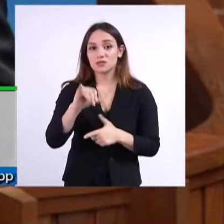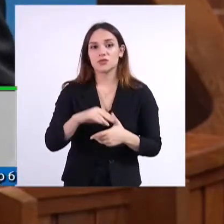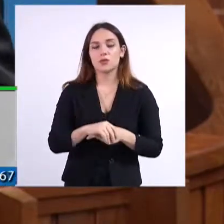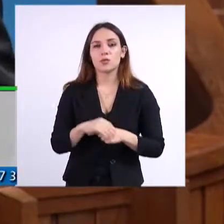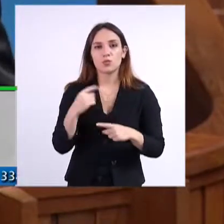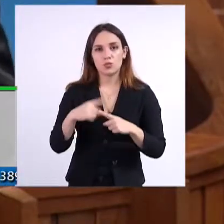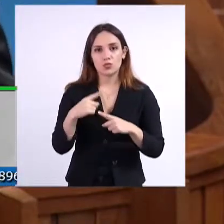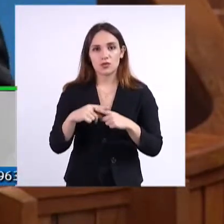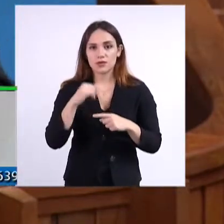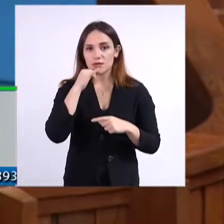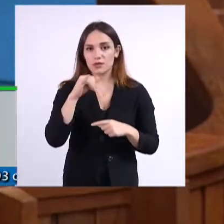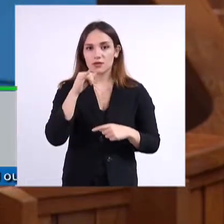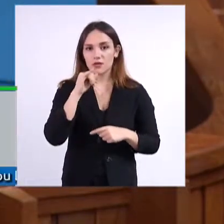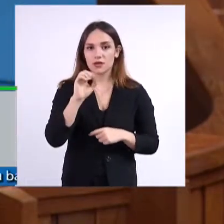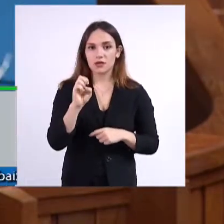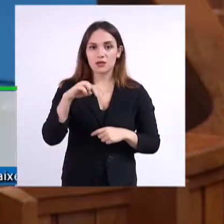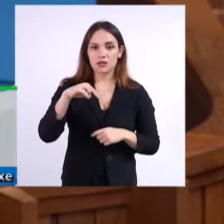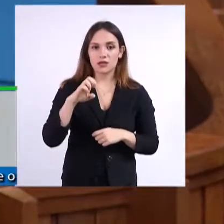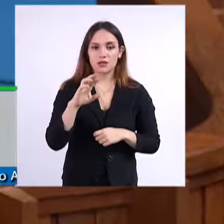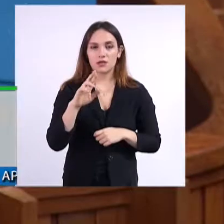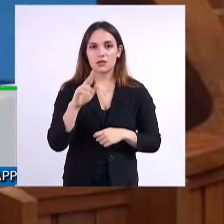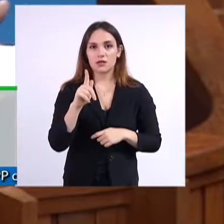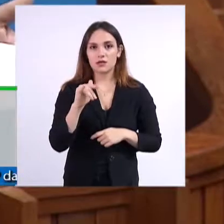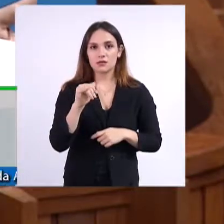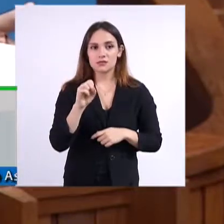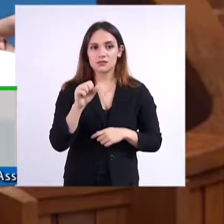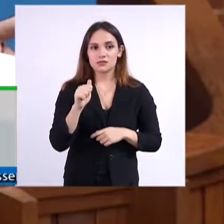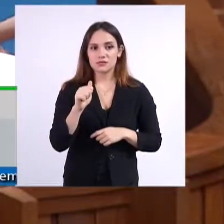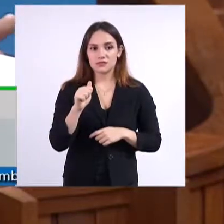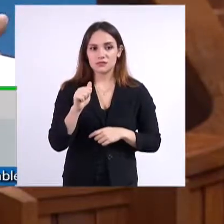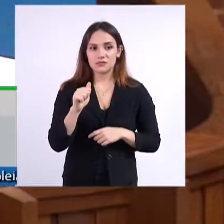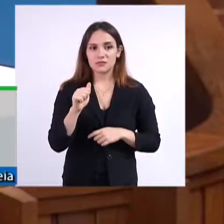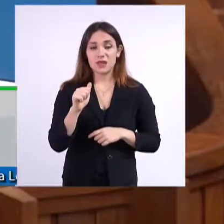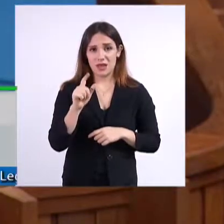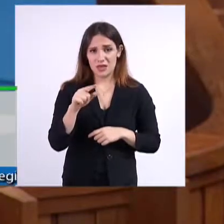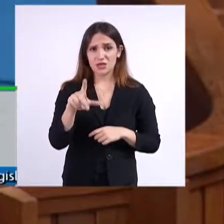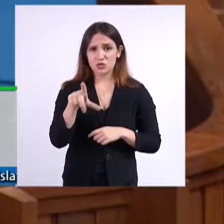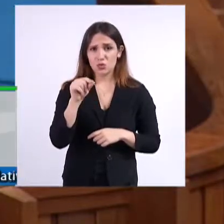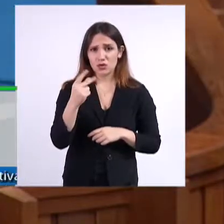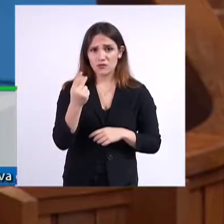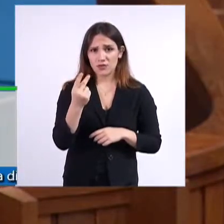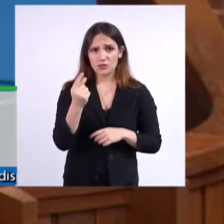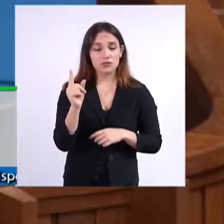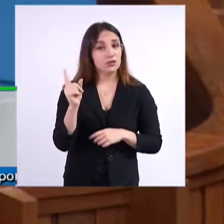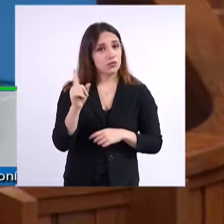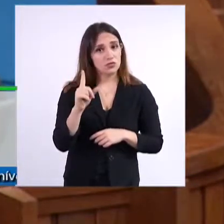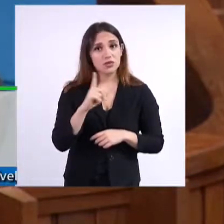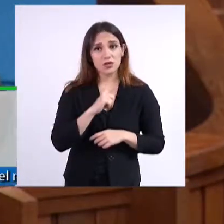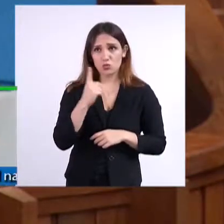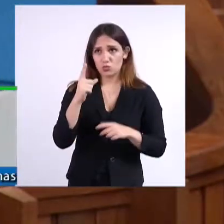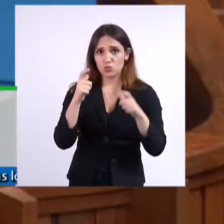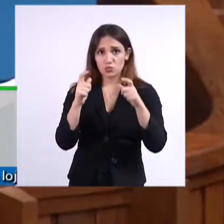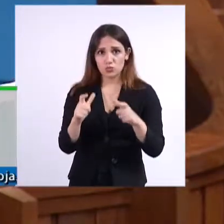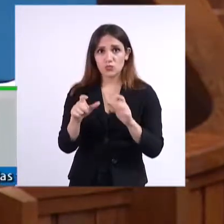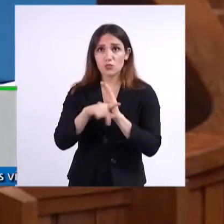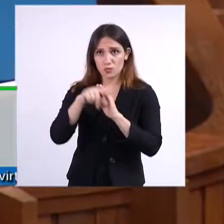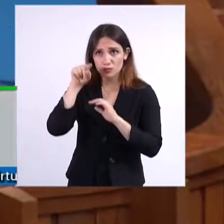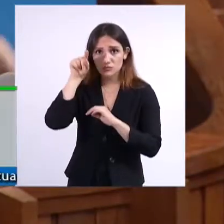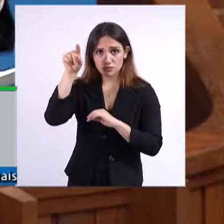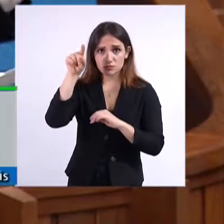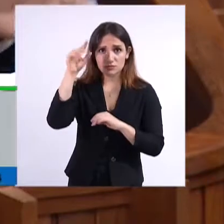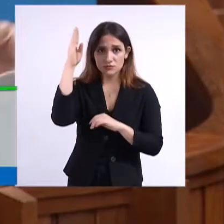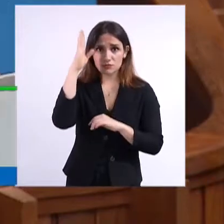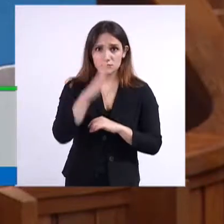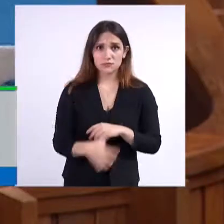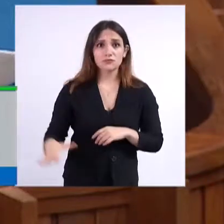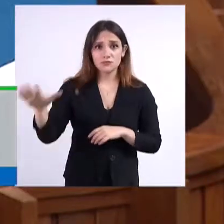qualquer outra empresa de energia elétrica do país, ela não coloca o preço. Tem uma agência nacional que regula